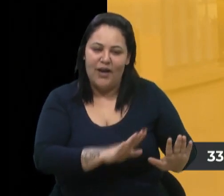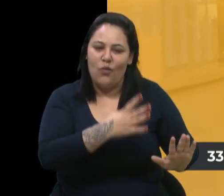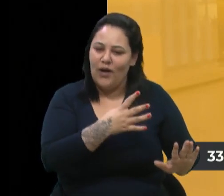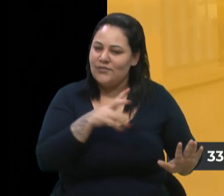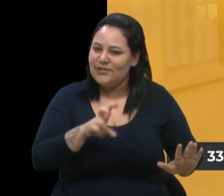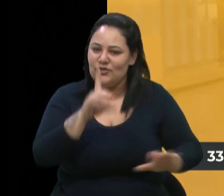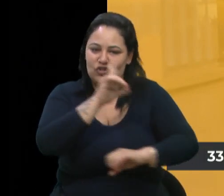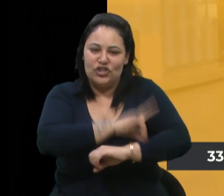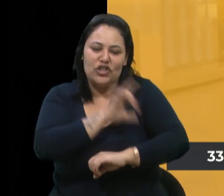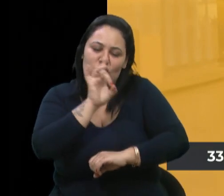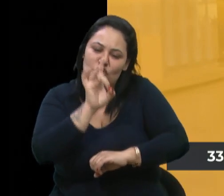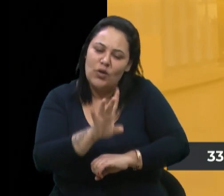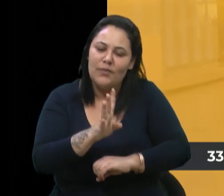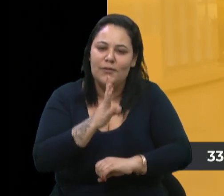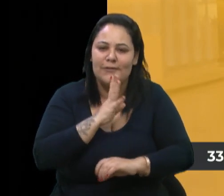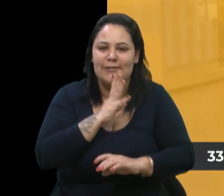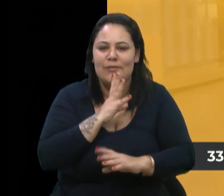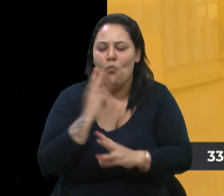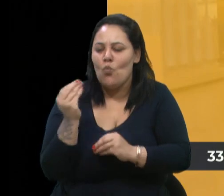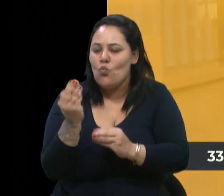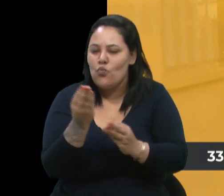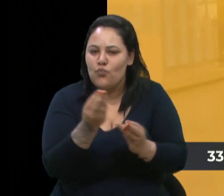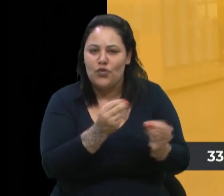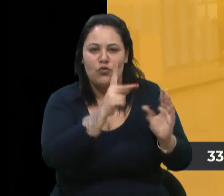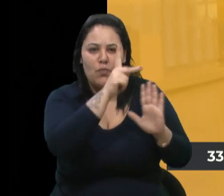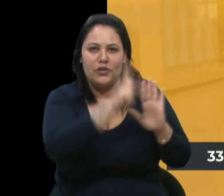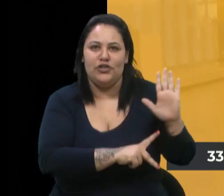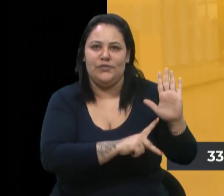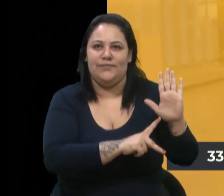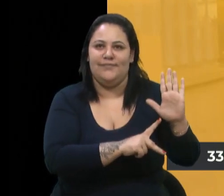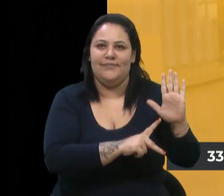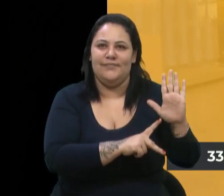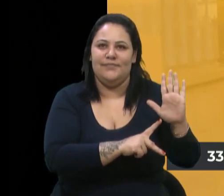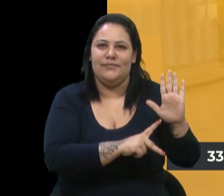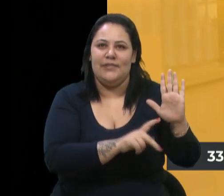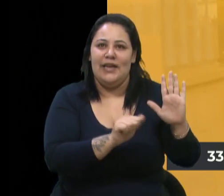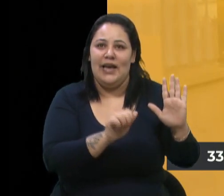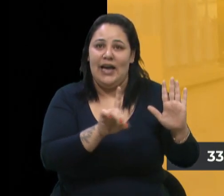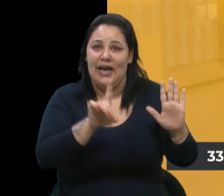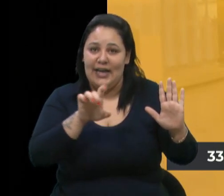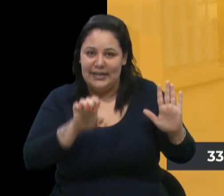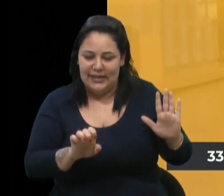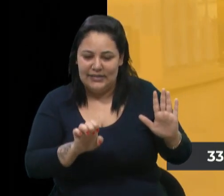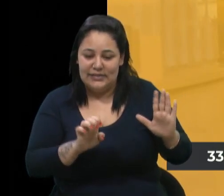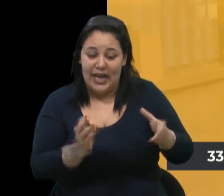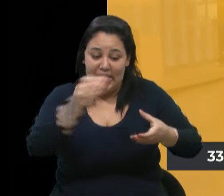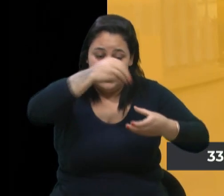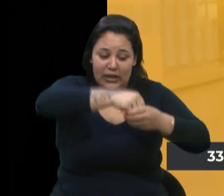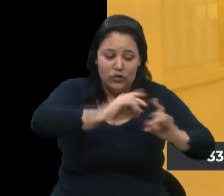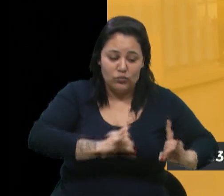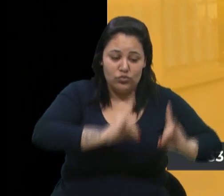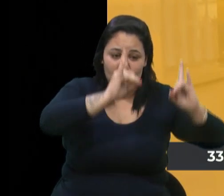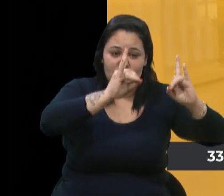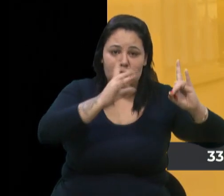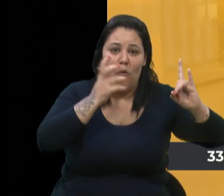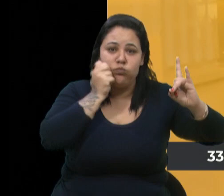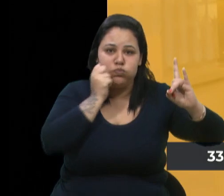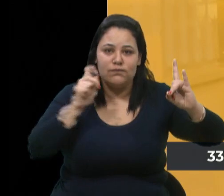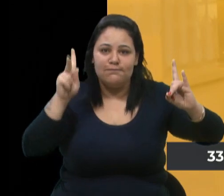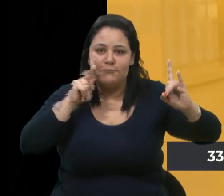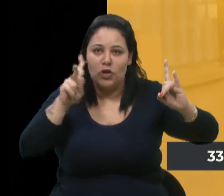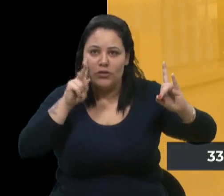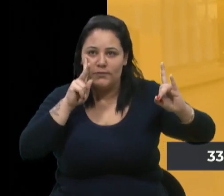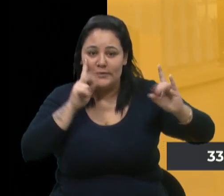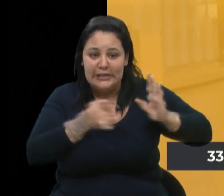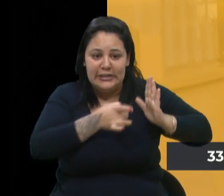ADESAMPA. A ADESAMPA está situada dentro de um prédio histórico, que era uma incineradora de lixo,